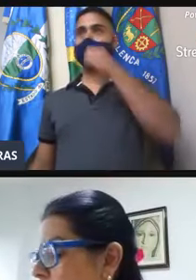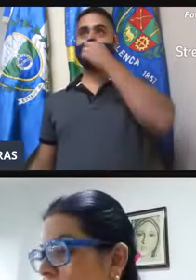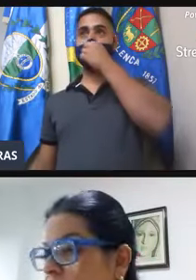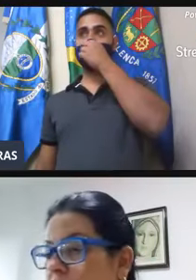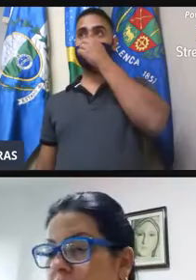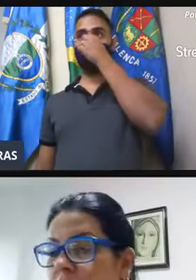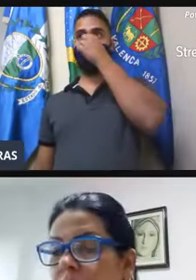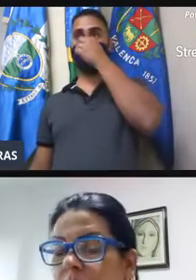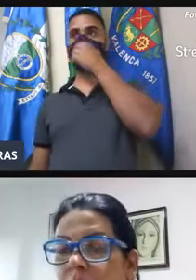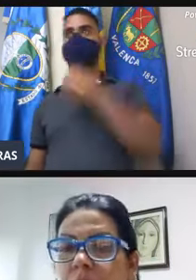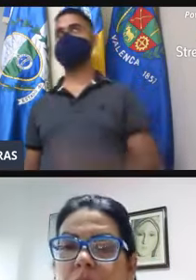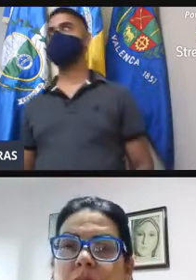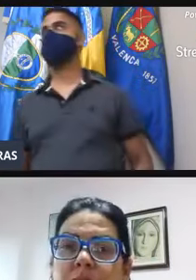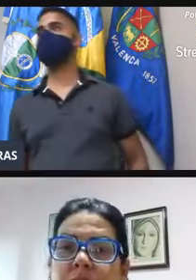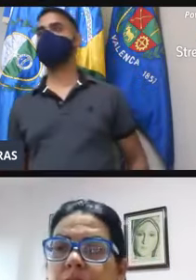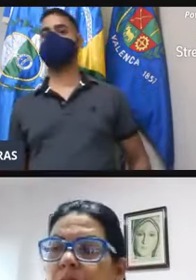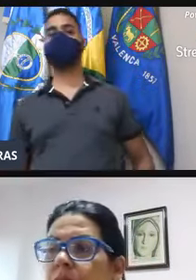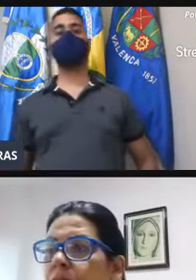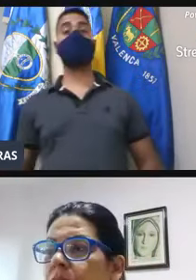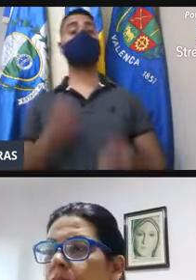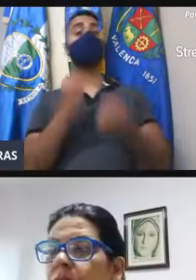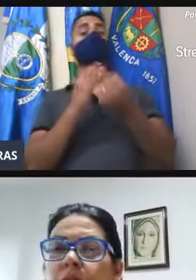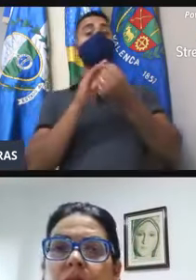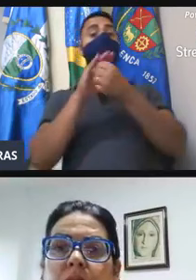Muito bem, boa noite a todos.